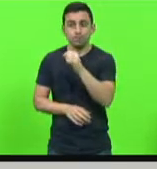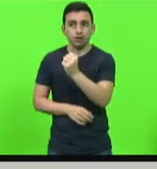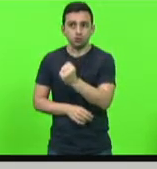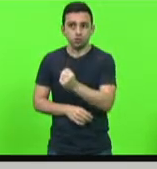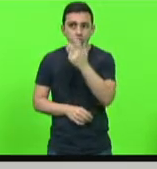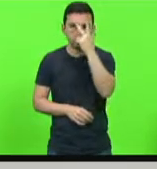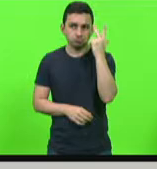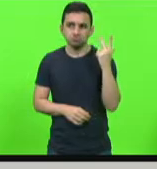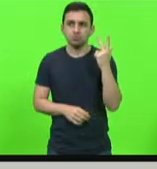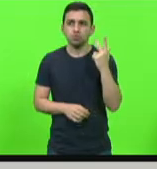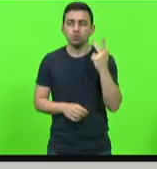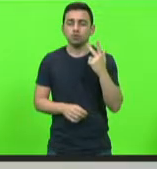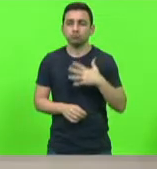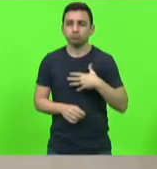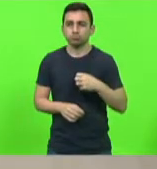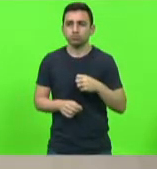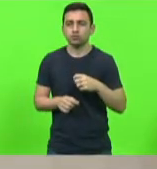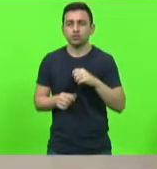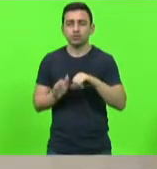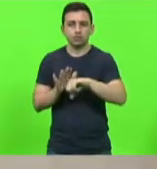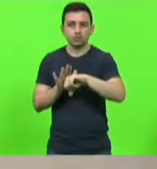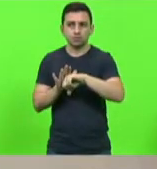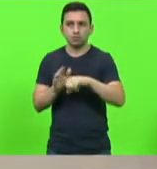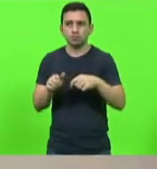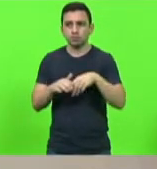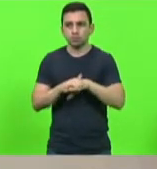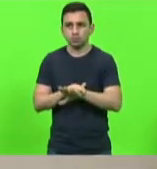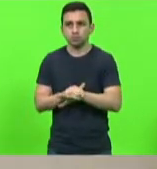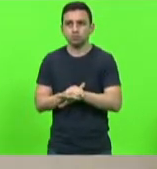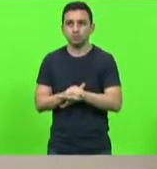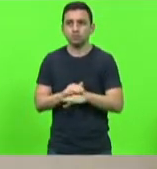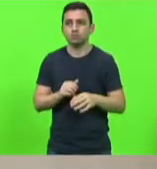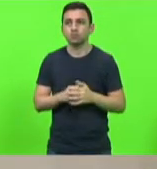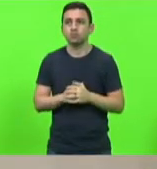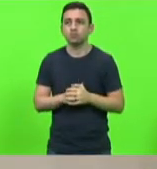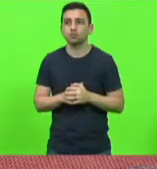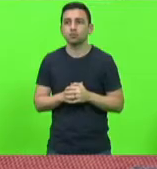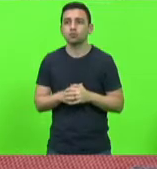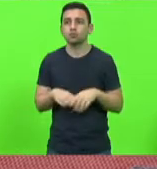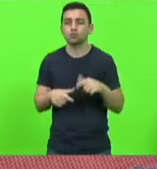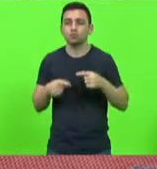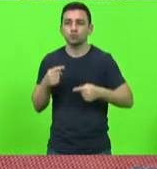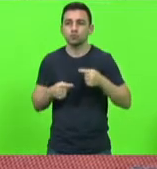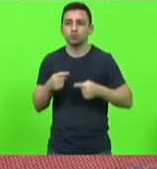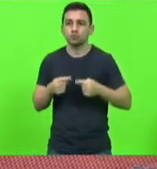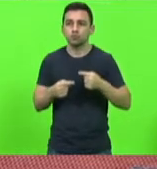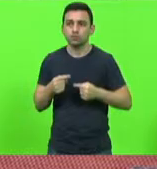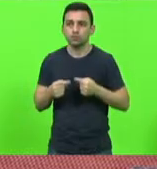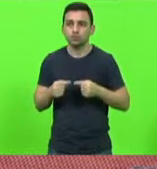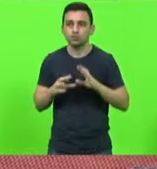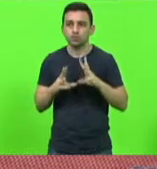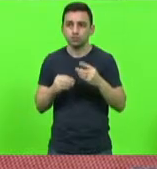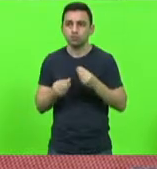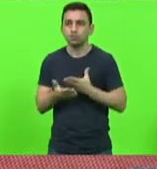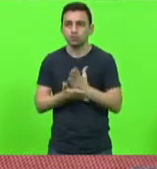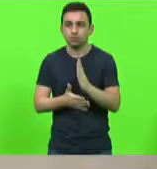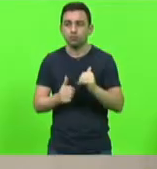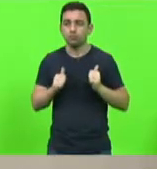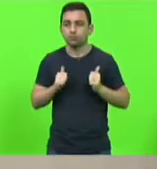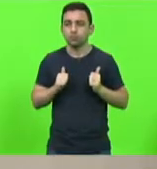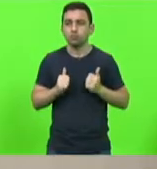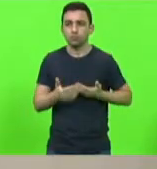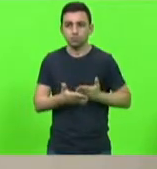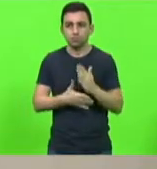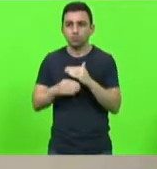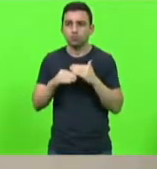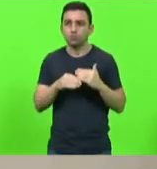aborto criminoso e ocultação de cadáver. Em discussão, não havendo quem queira discutir, em votação, deputados que aprovam, permaneçam como se encontram. Aprovado